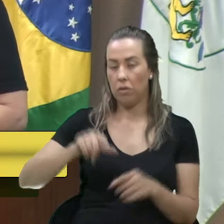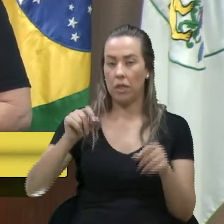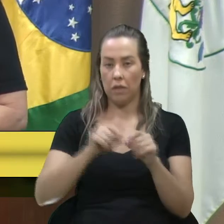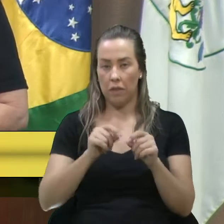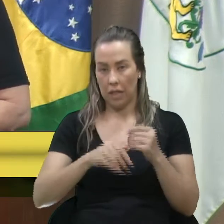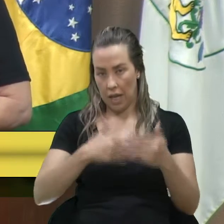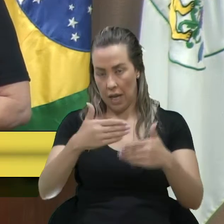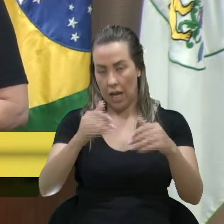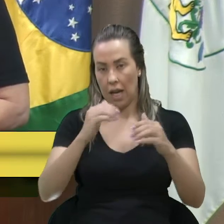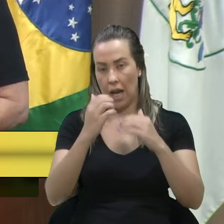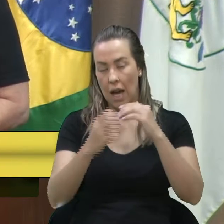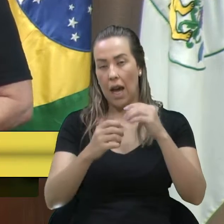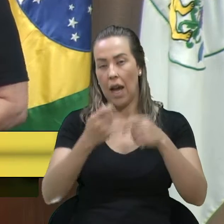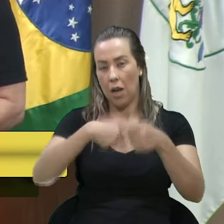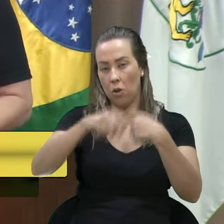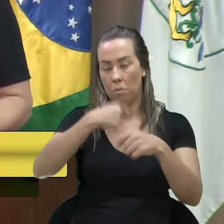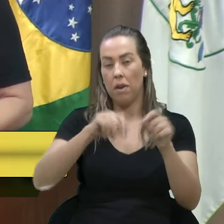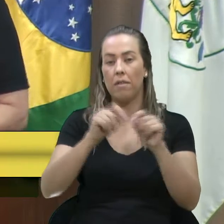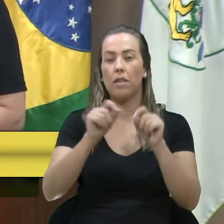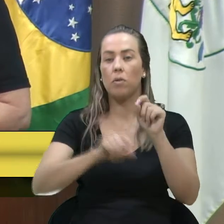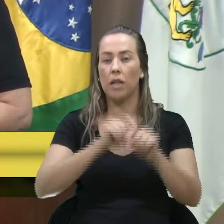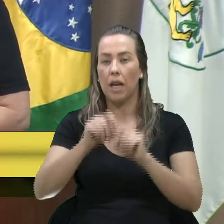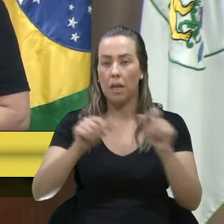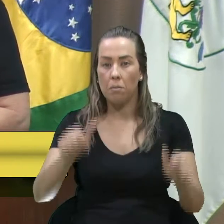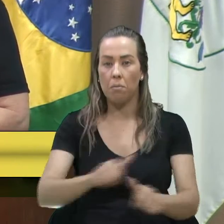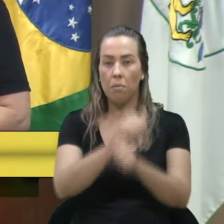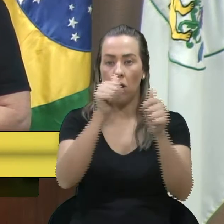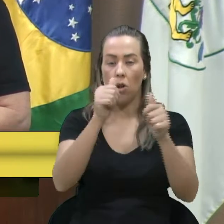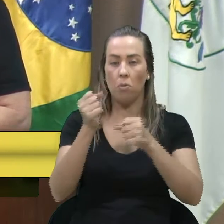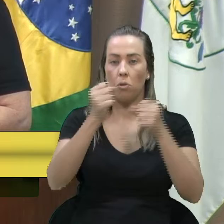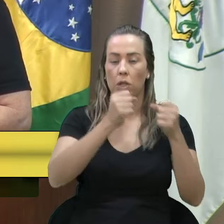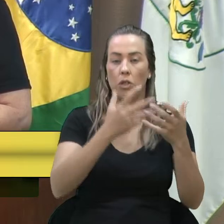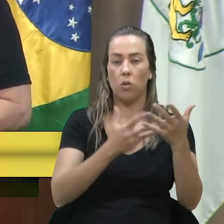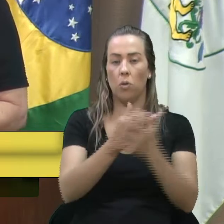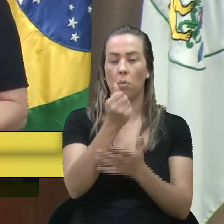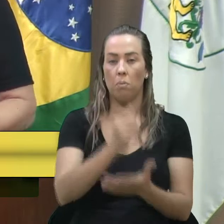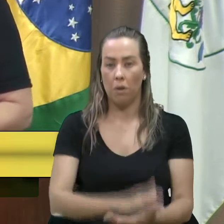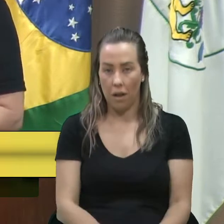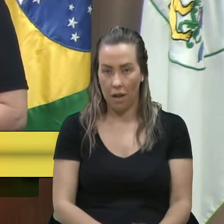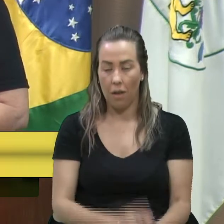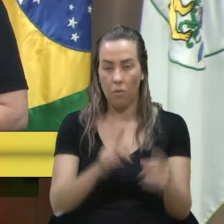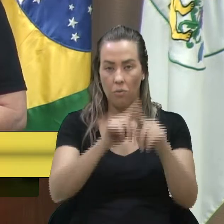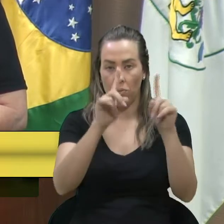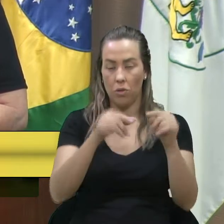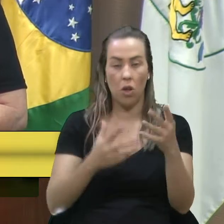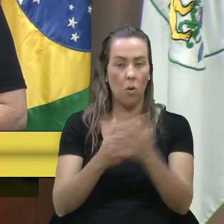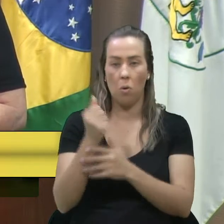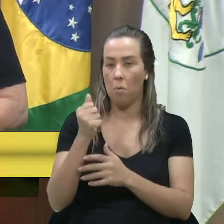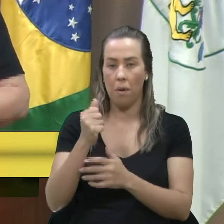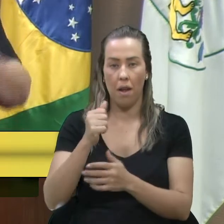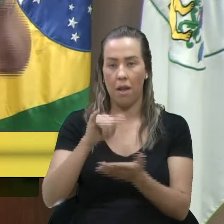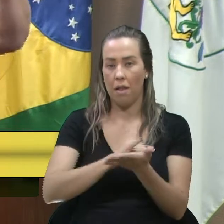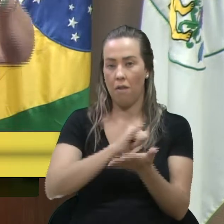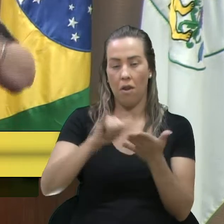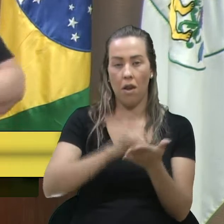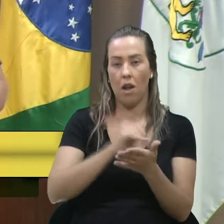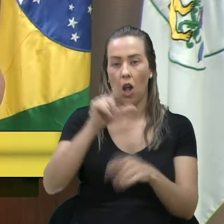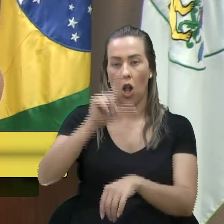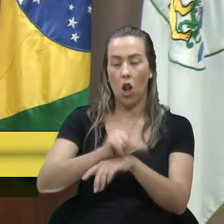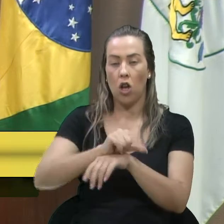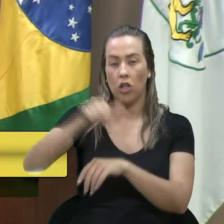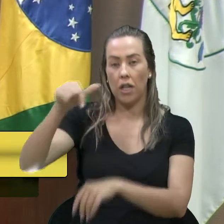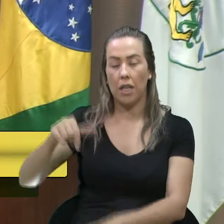a economia é fazendo com que as pessoas melhorem o seu poder de compra. O servidor não compra em Miami, ele compra na loja aqui